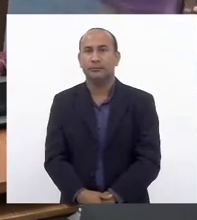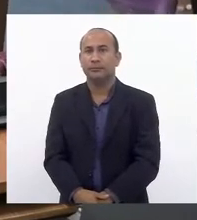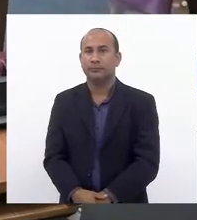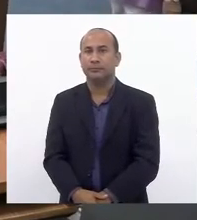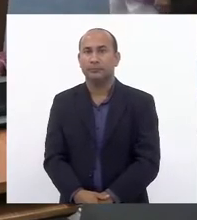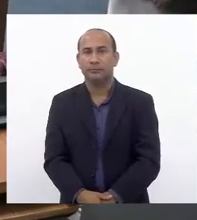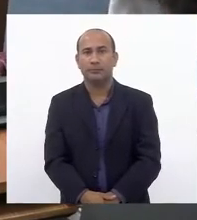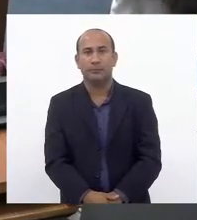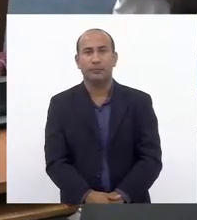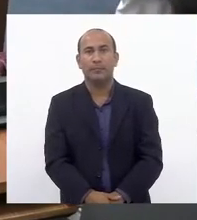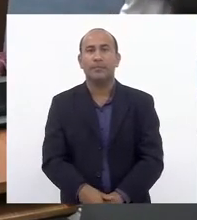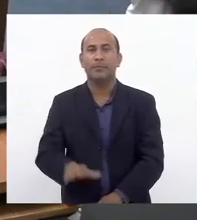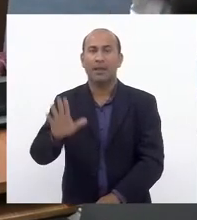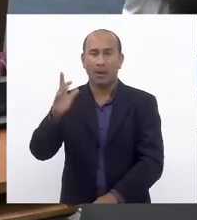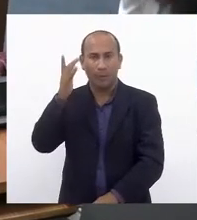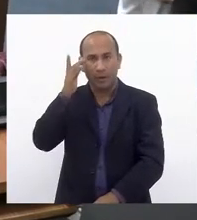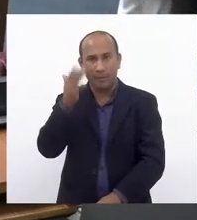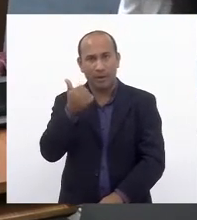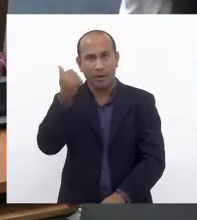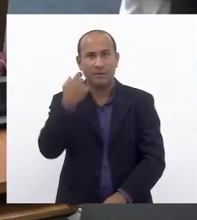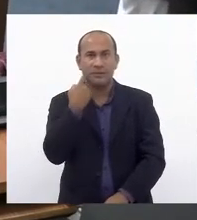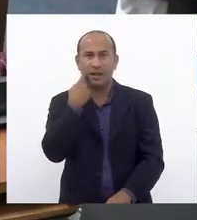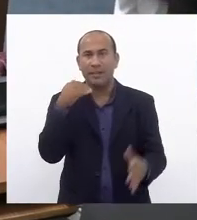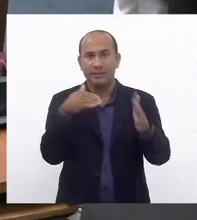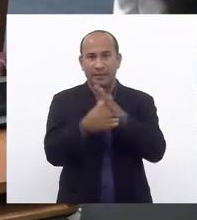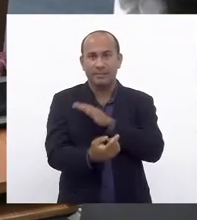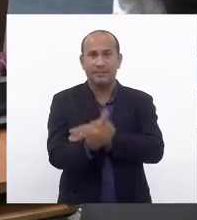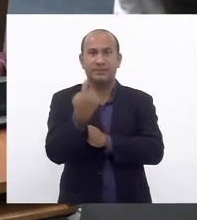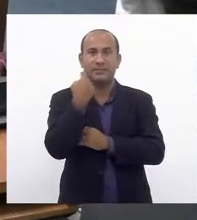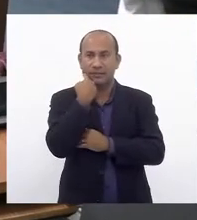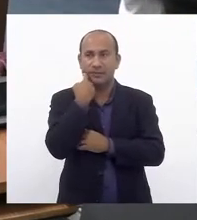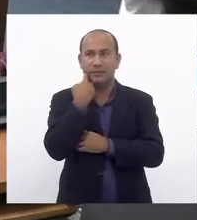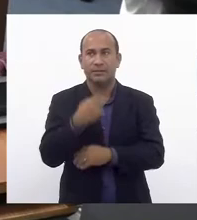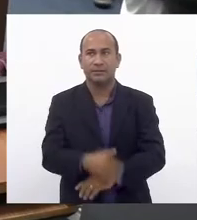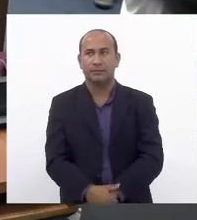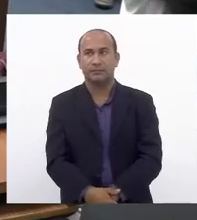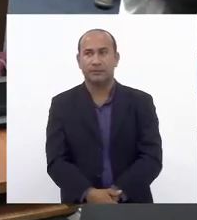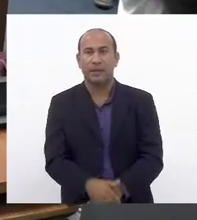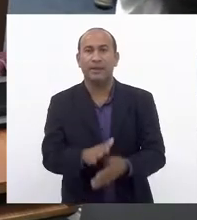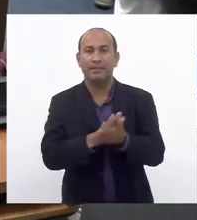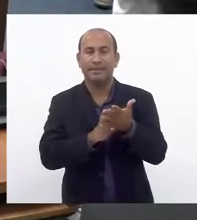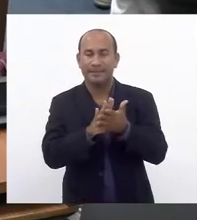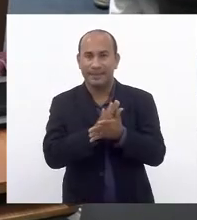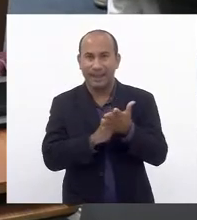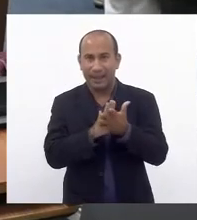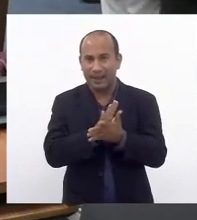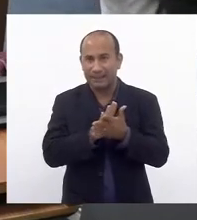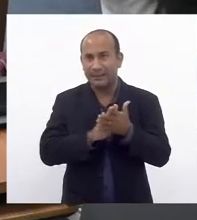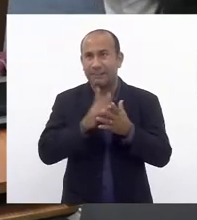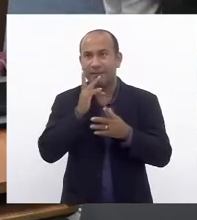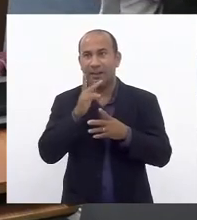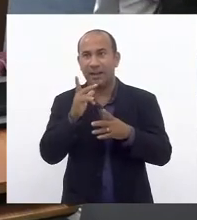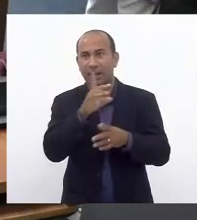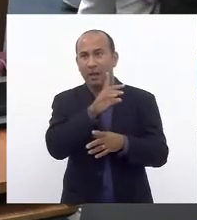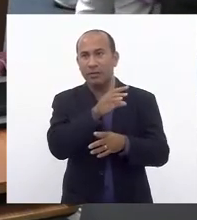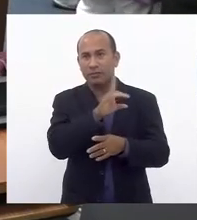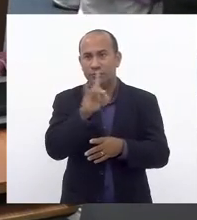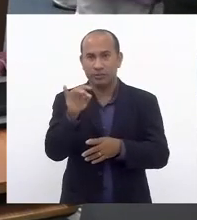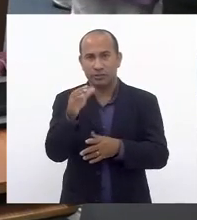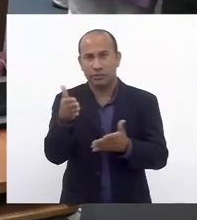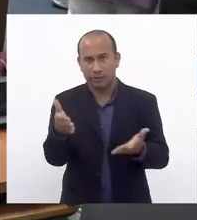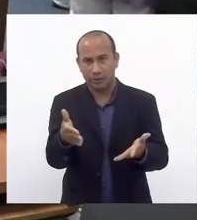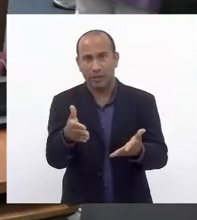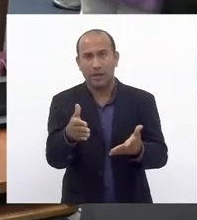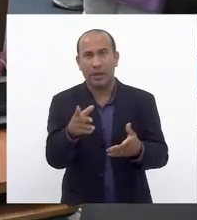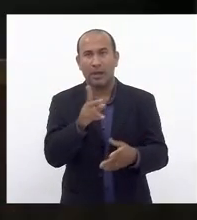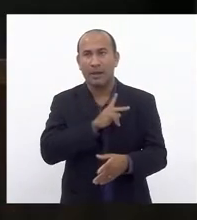ideal seria sexta-feira, né? Até sexta. Então, nada mais a tratar na ordem do dia.